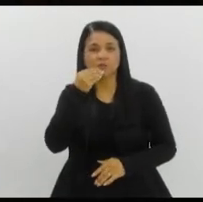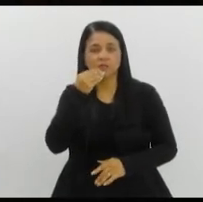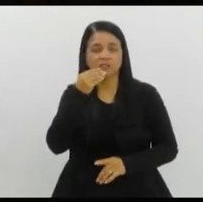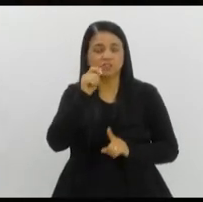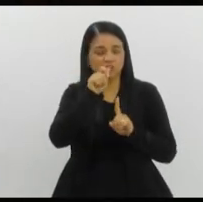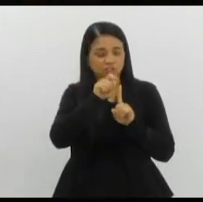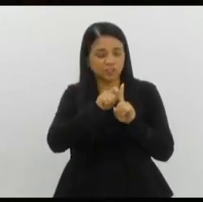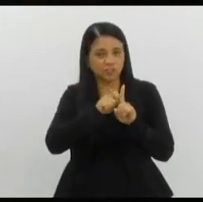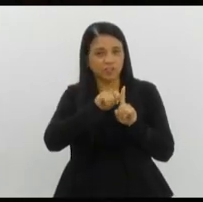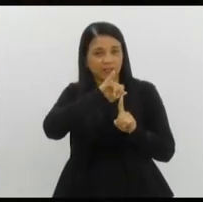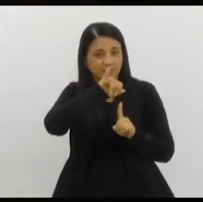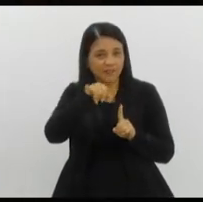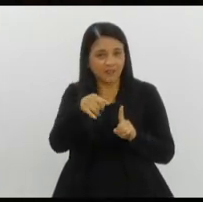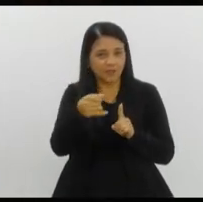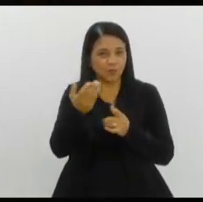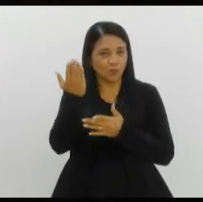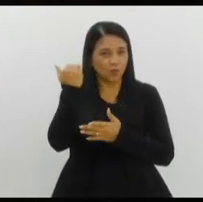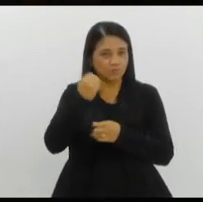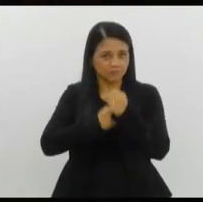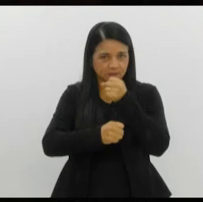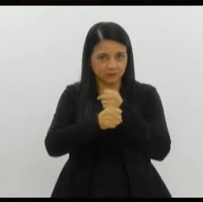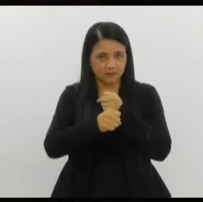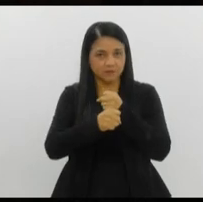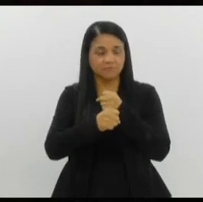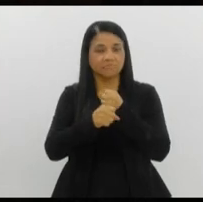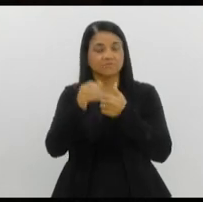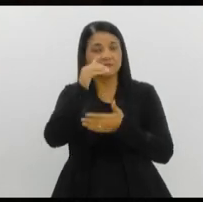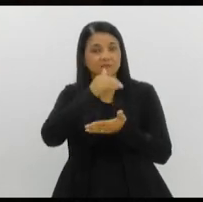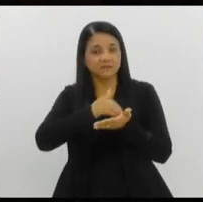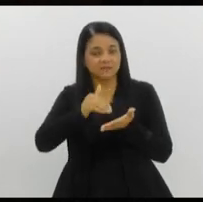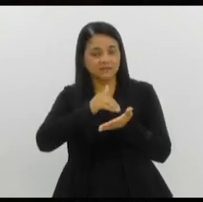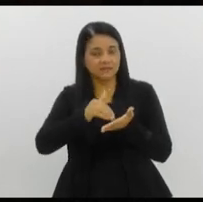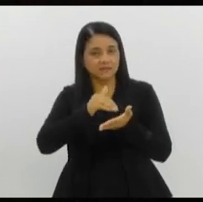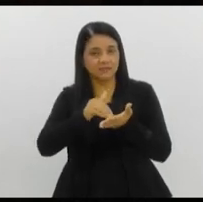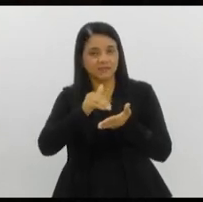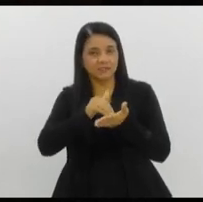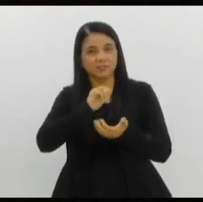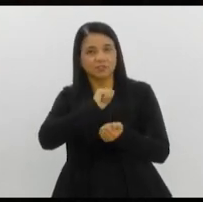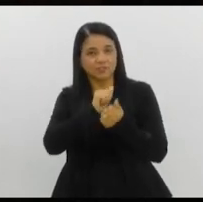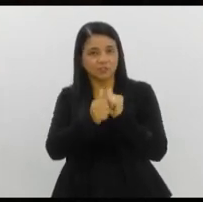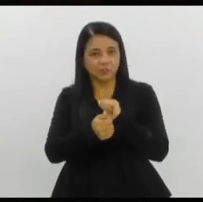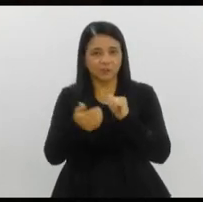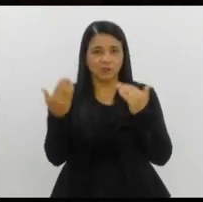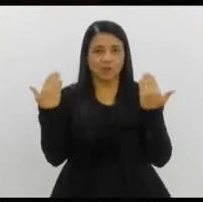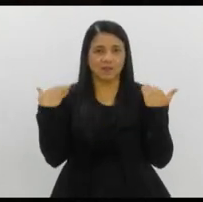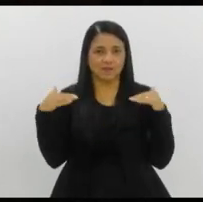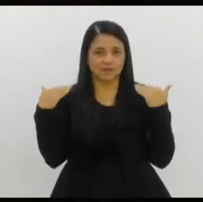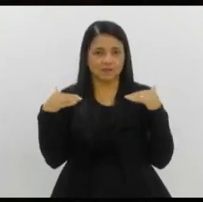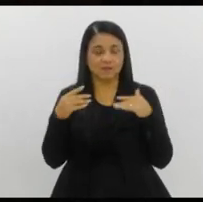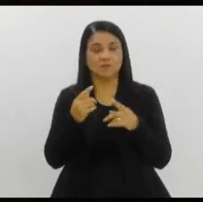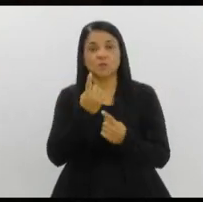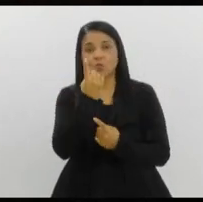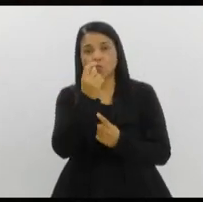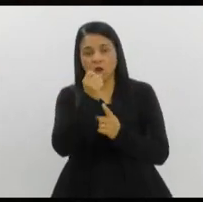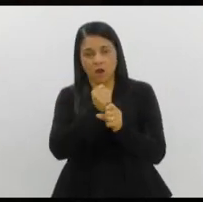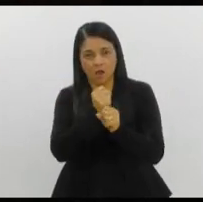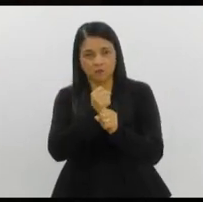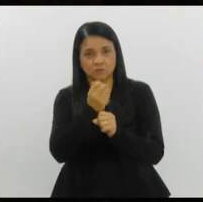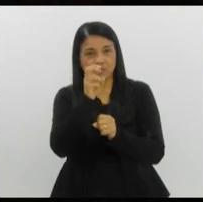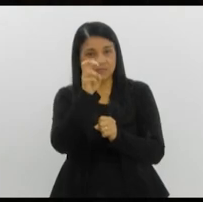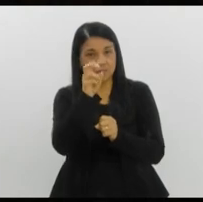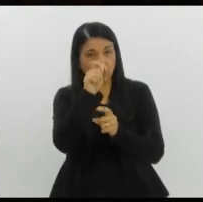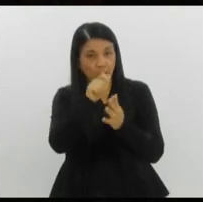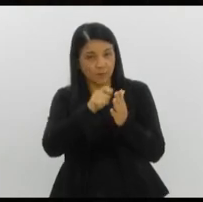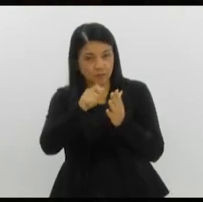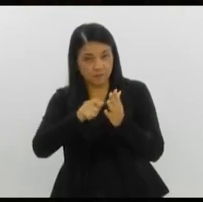ano passado, de estar à frente da Secretaria de Estado de Esporte e Lazer, onde, nos últimos 1 ano e 5 meses, eu busquei